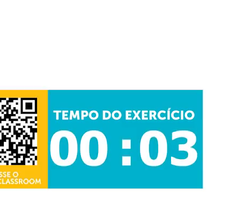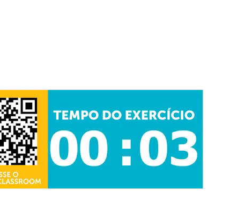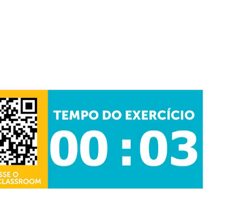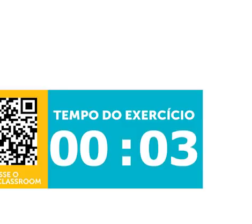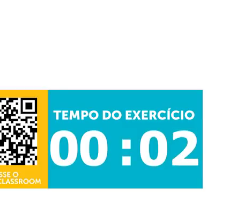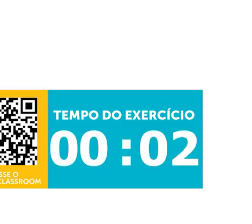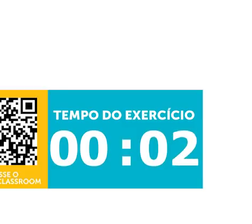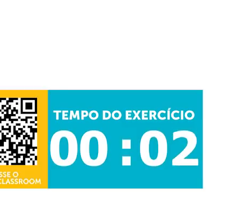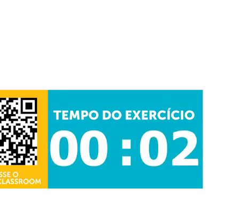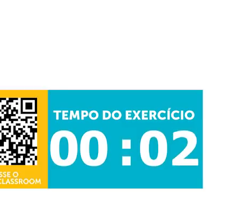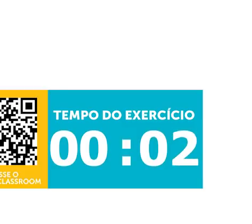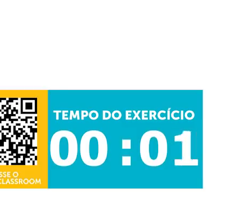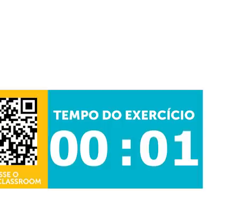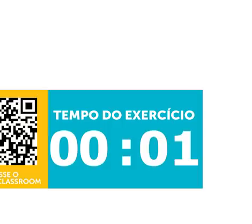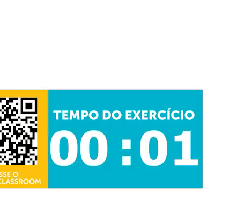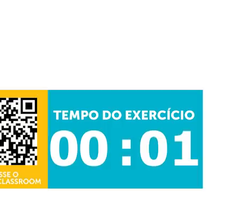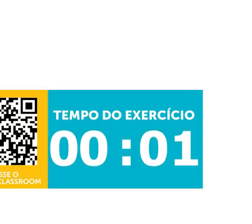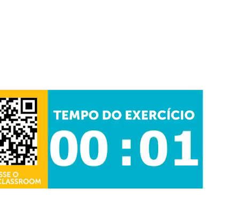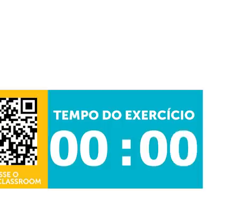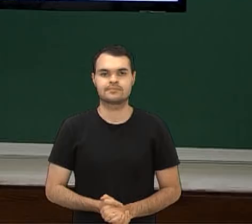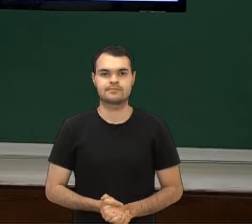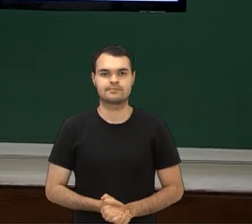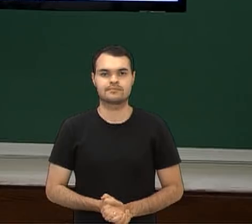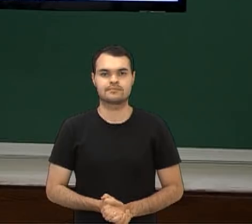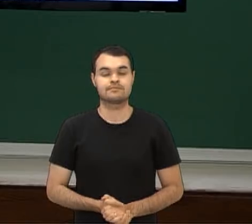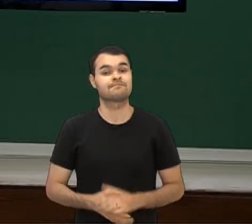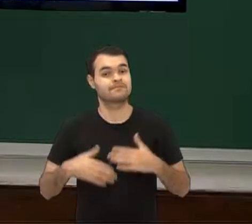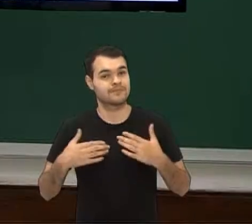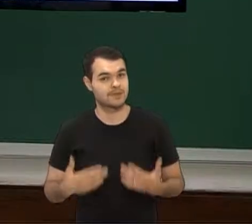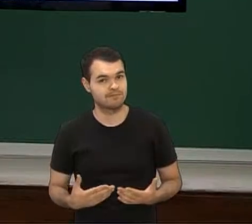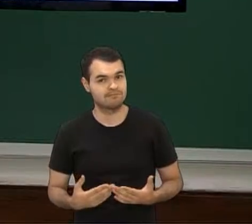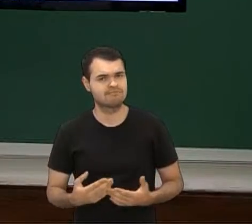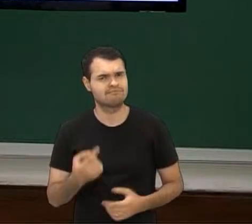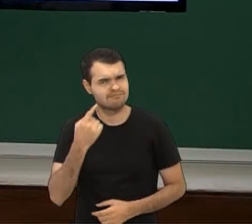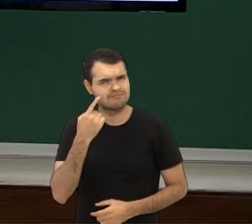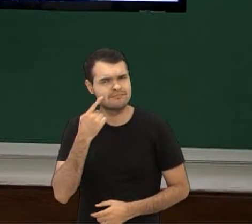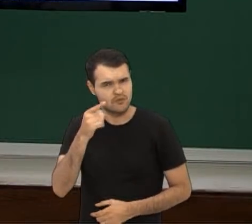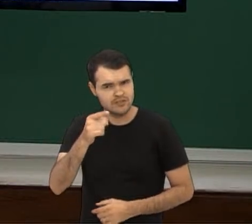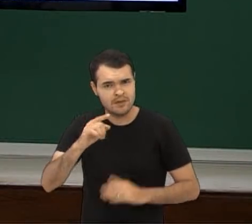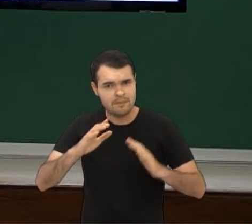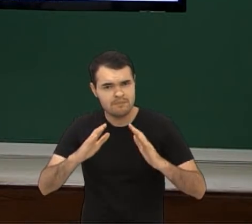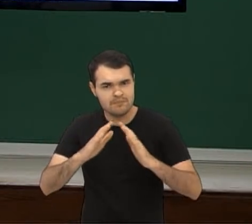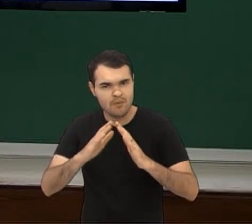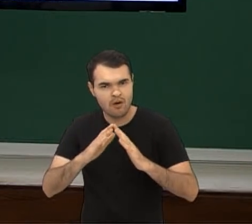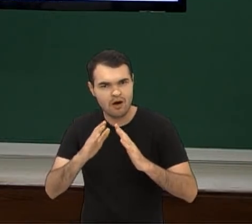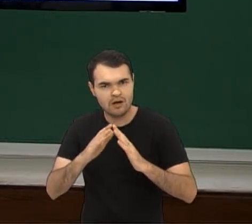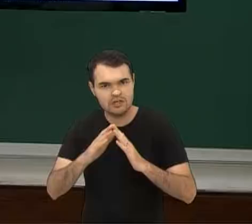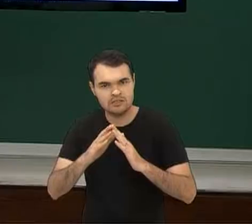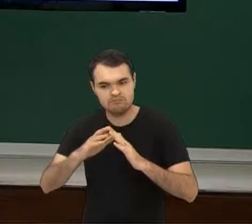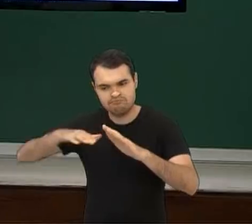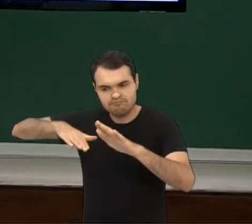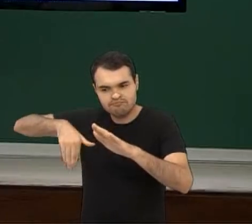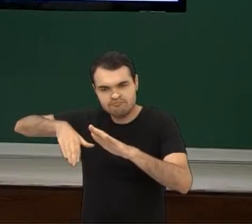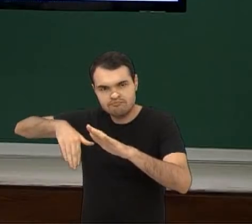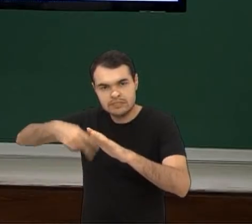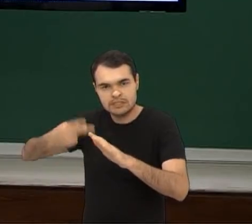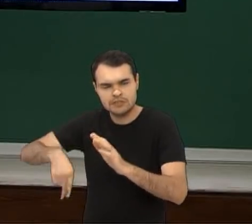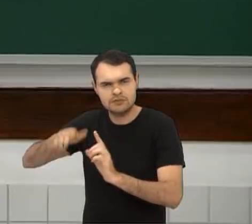tom mais escurecido. Essas substâncias tóxicas, elas podem sim interferir